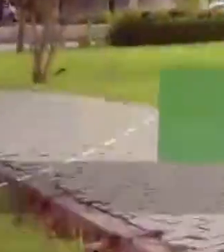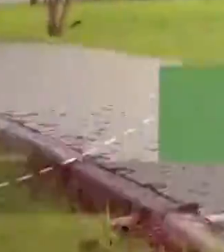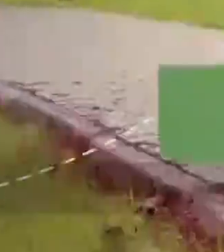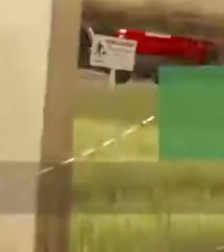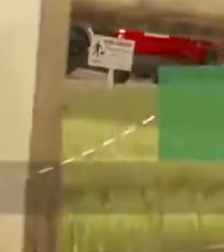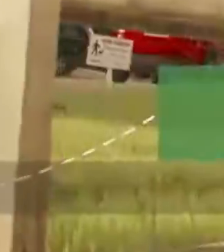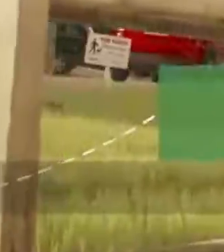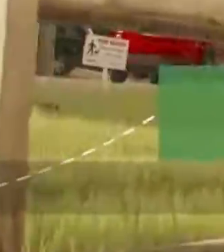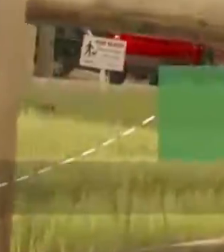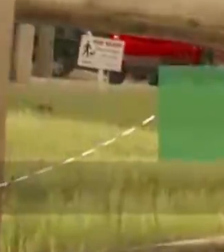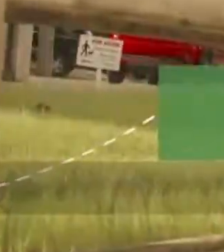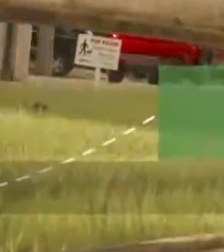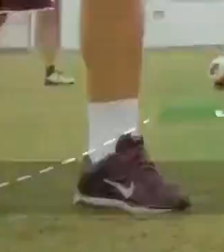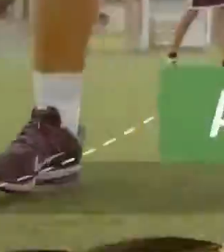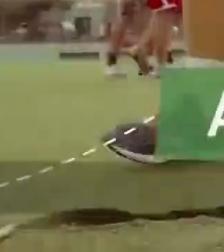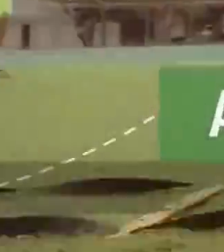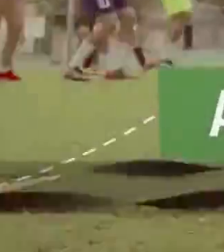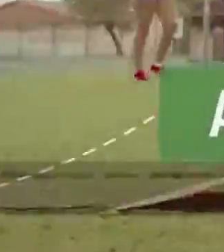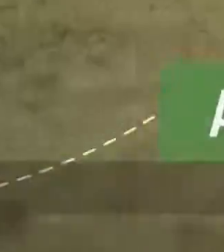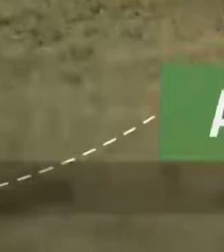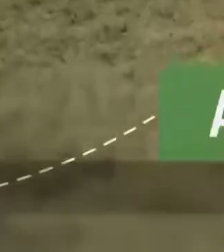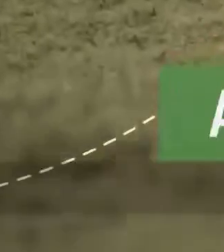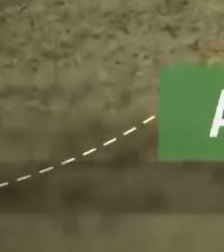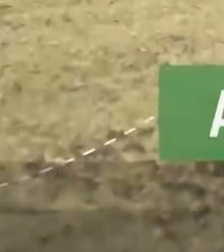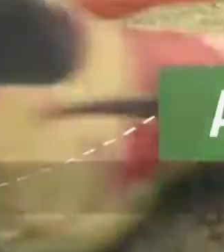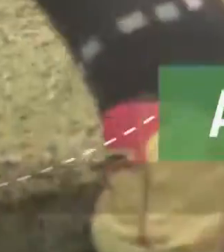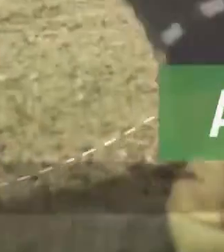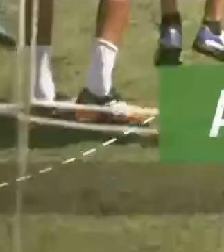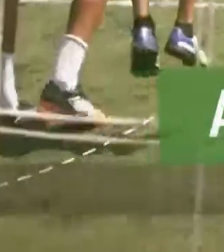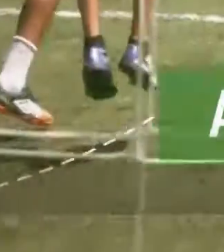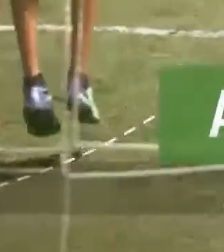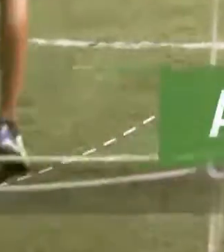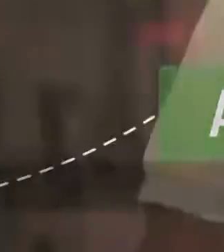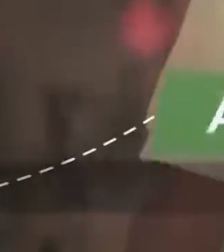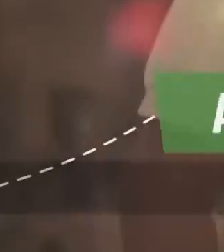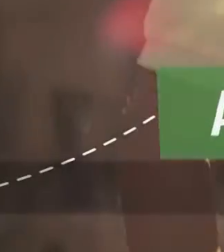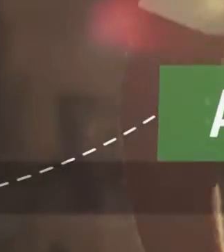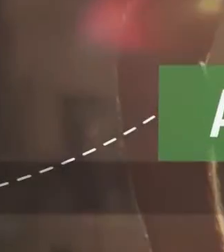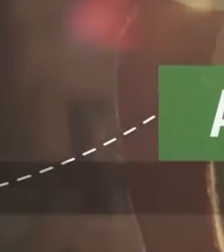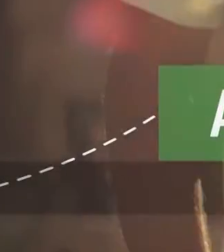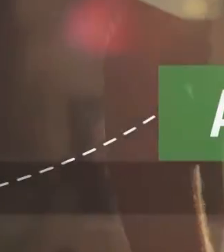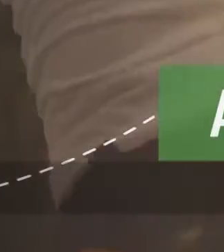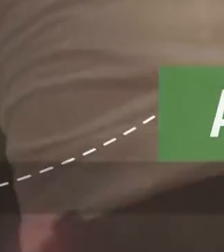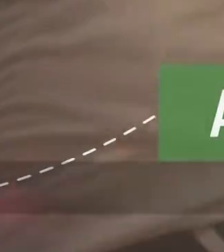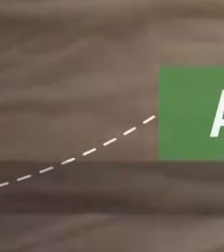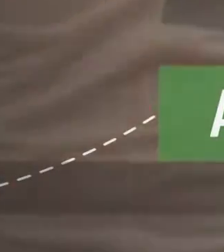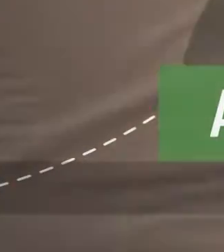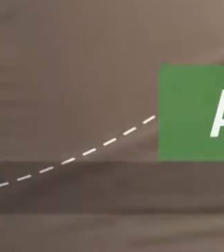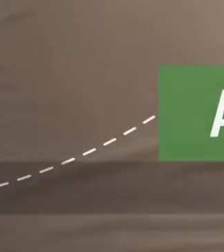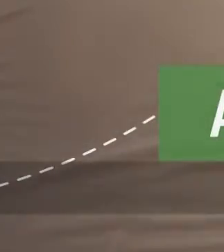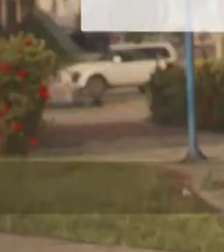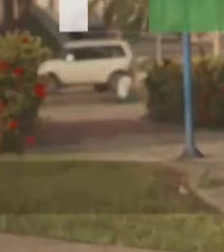saúde. Novas praças, areninhas e academias da Prefeitura.